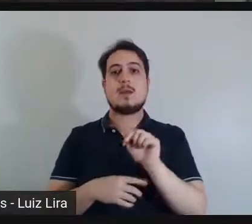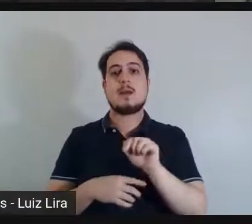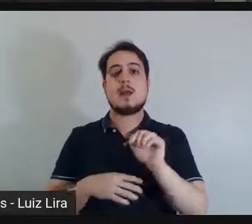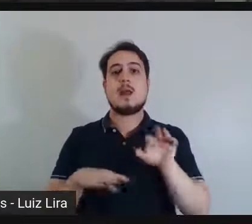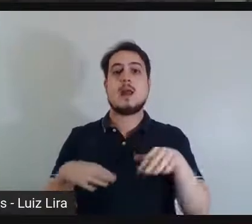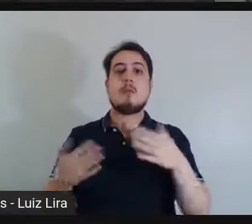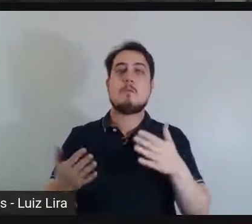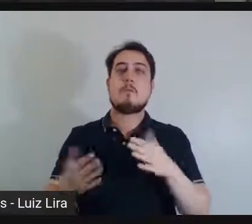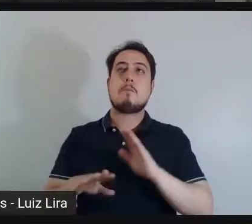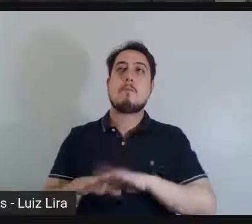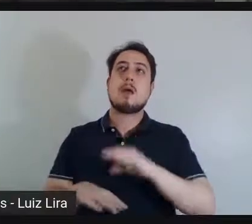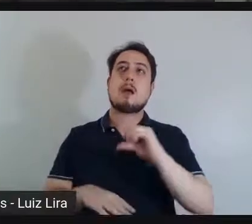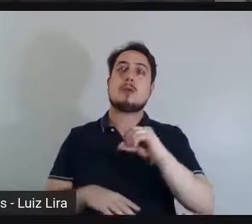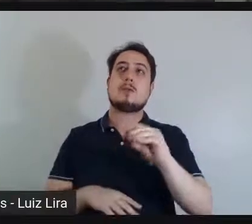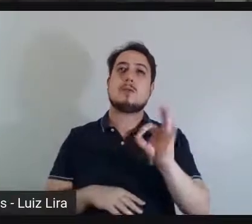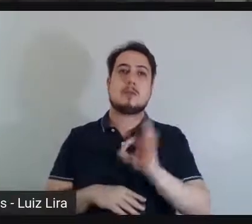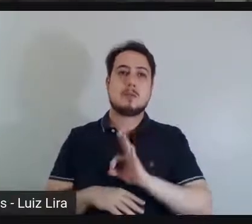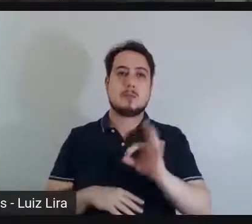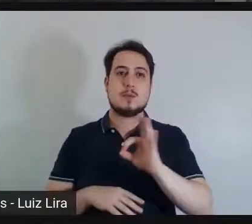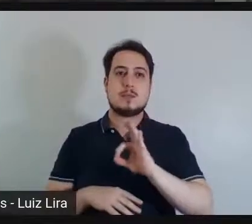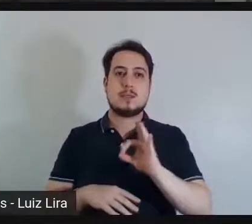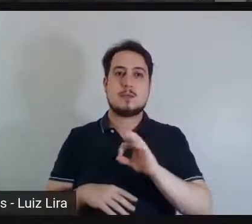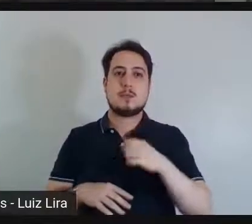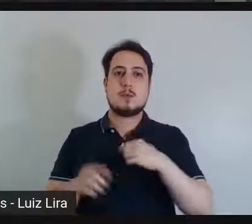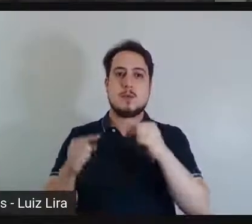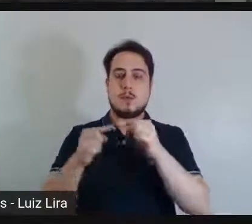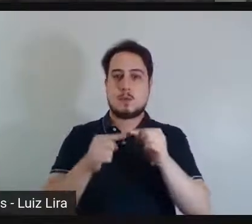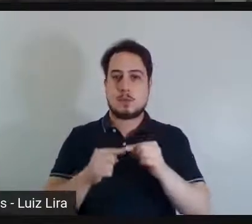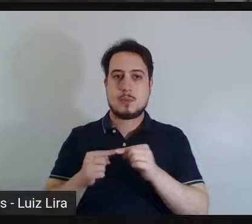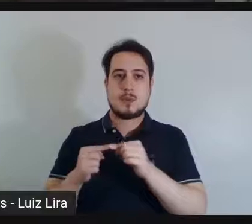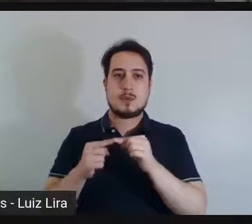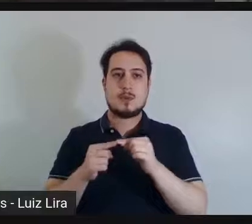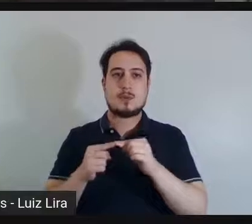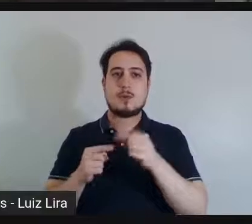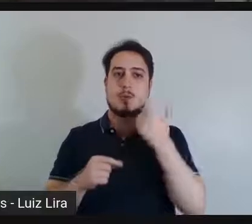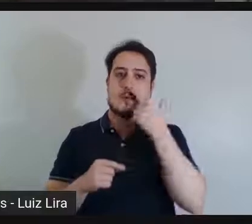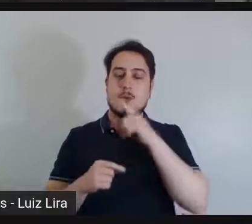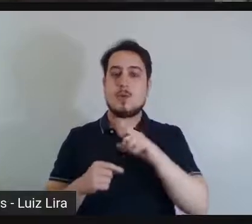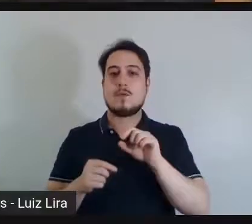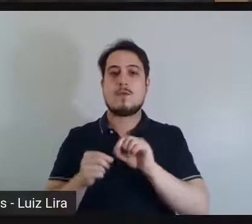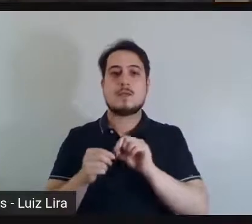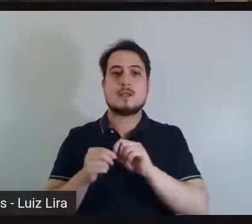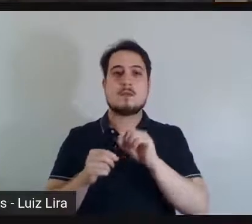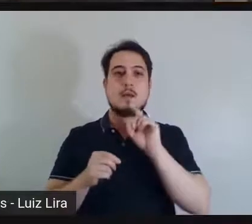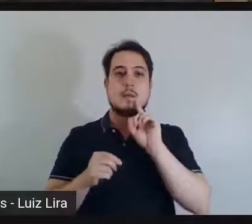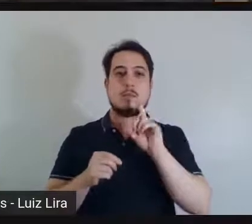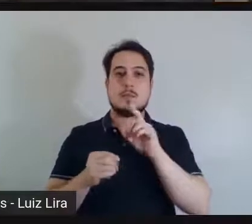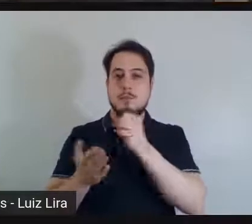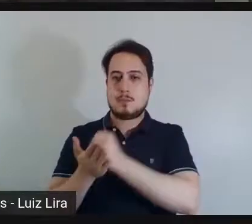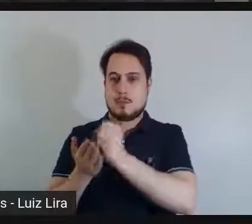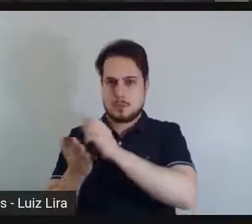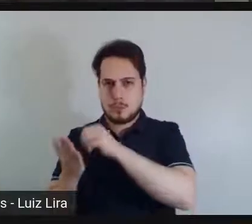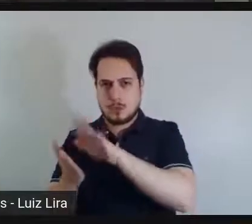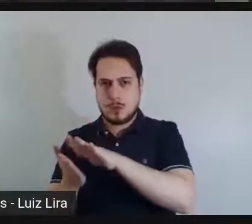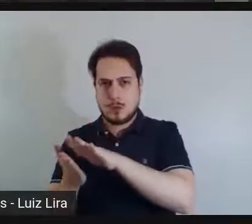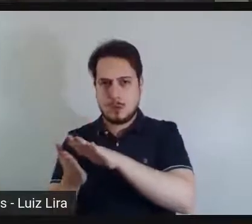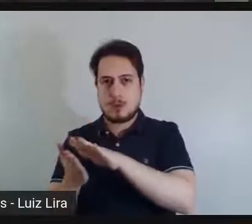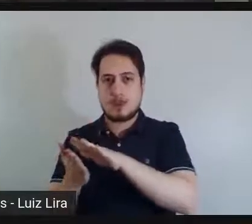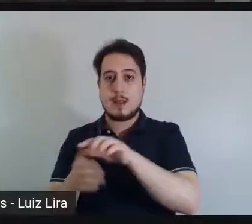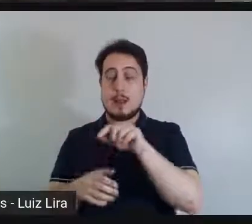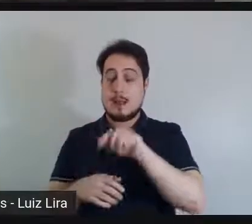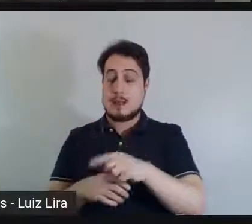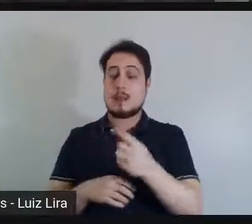de 90% amarrado com o pessoal. A gente não consegue mandar, não vai mandar o pessoal embora? Não tem como. Então, este